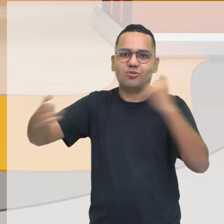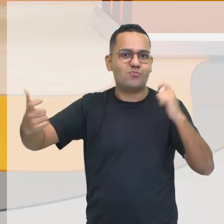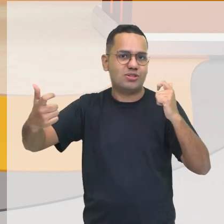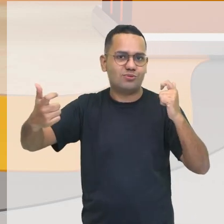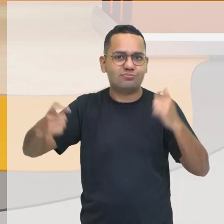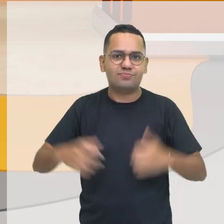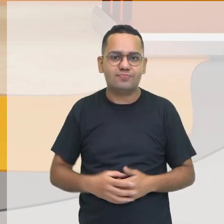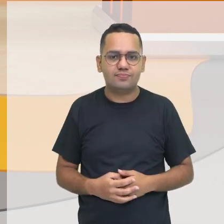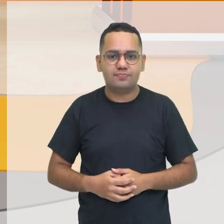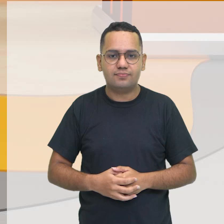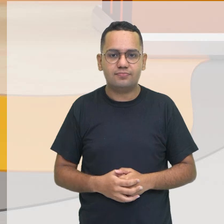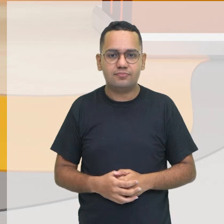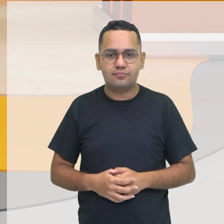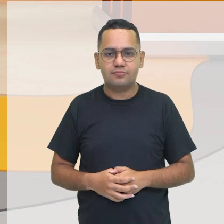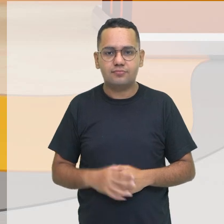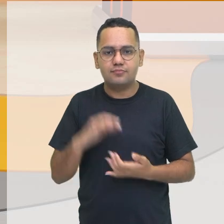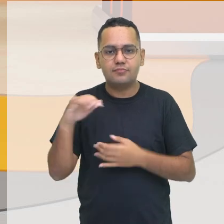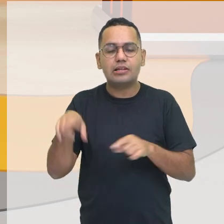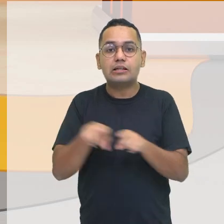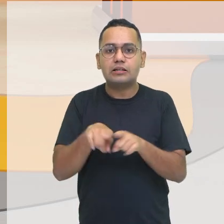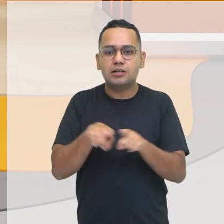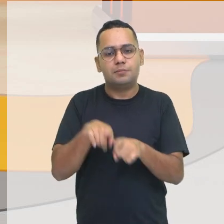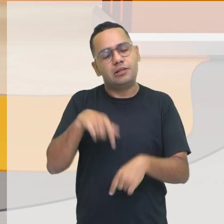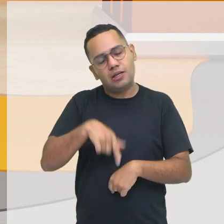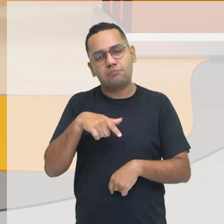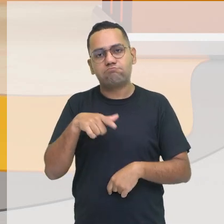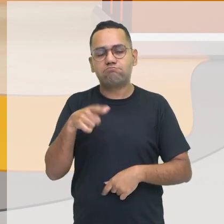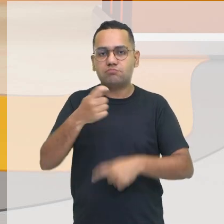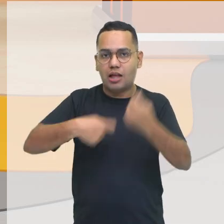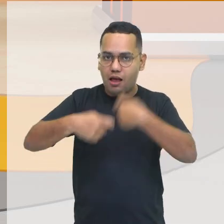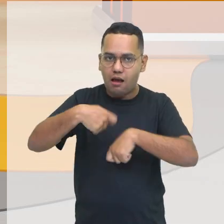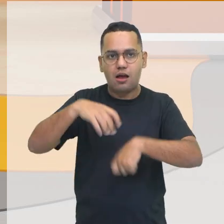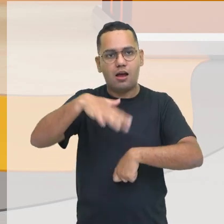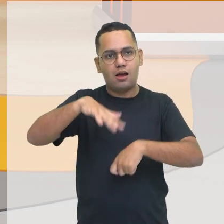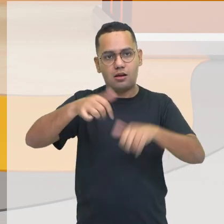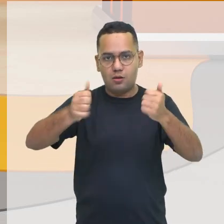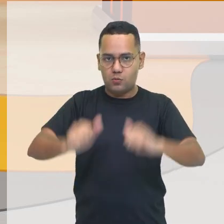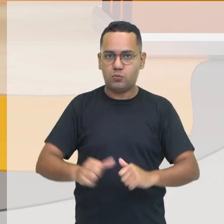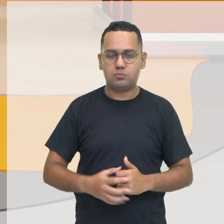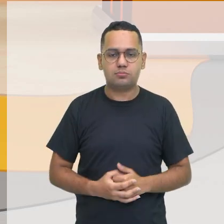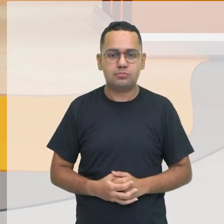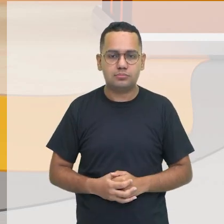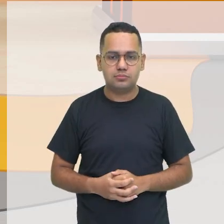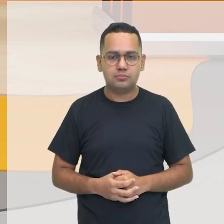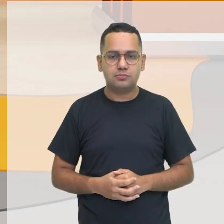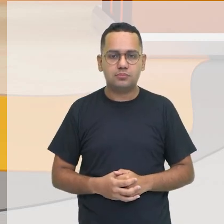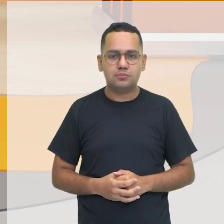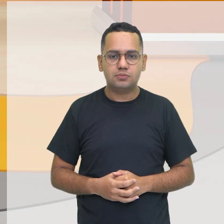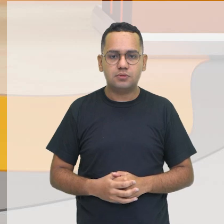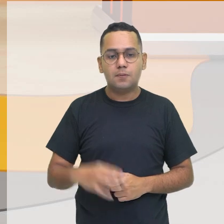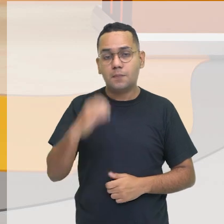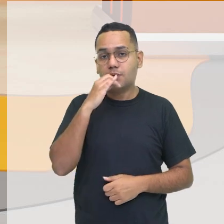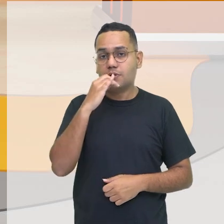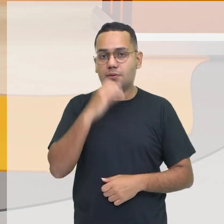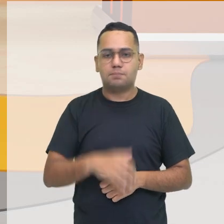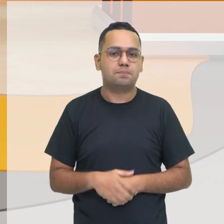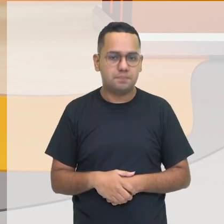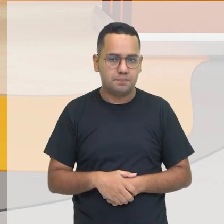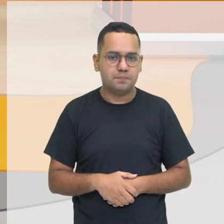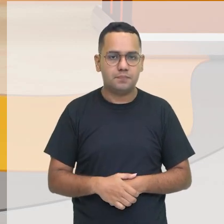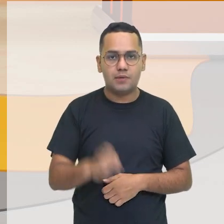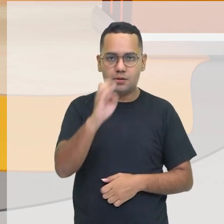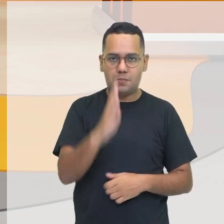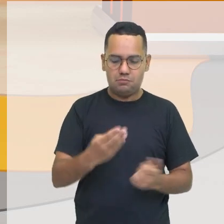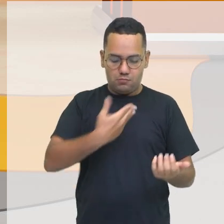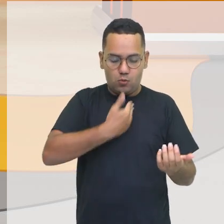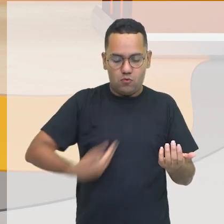ali alinhado justamente com a crise econômica também. Né? Quando o governo ele acaba ali colocando